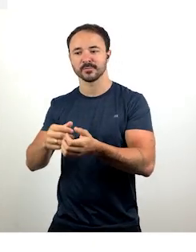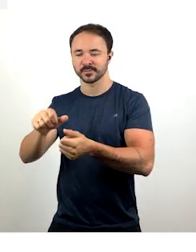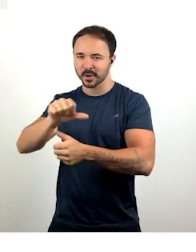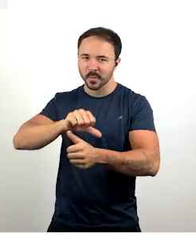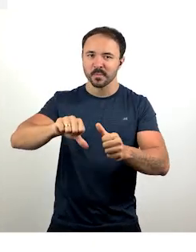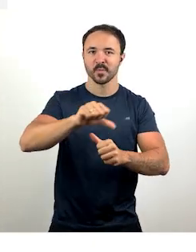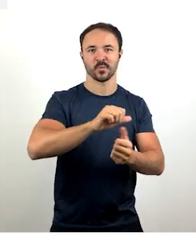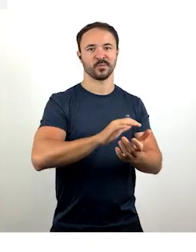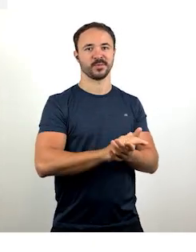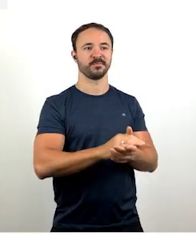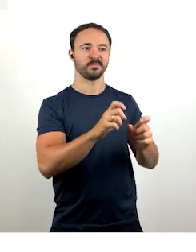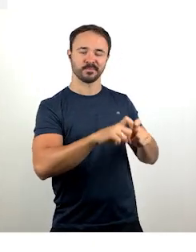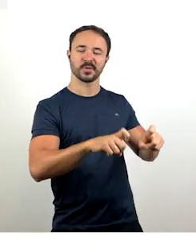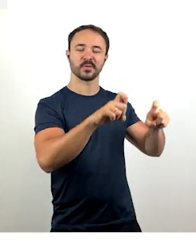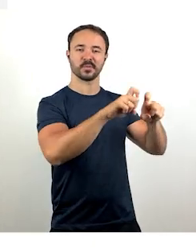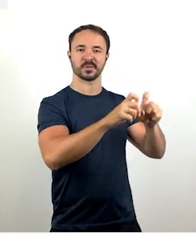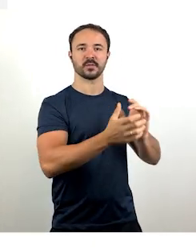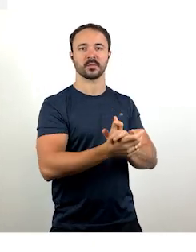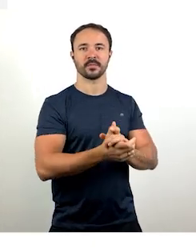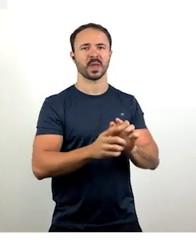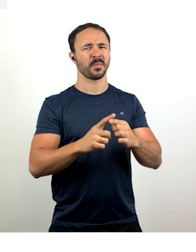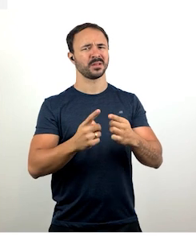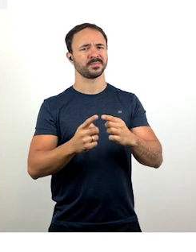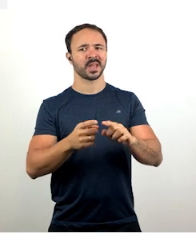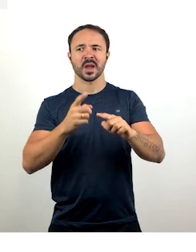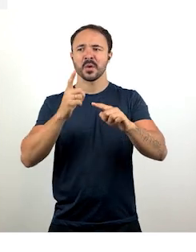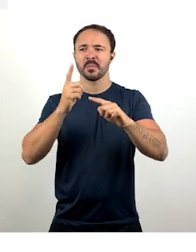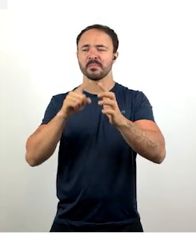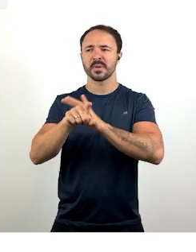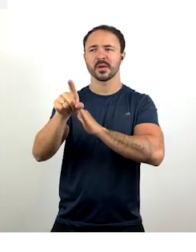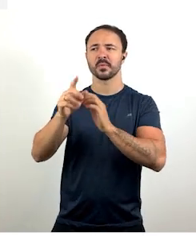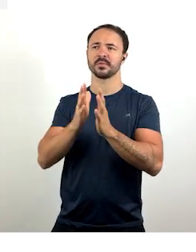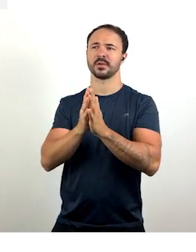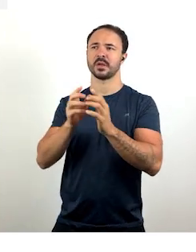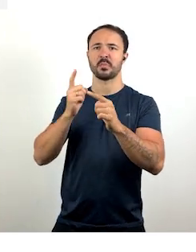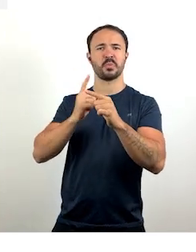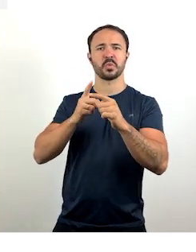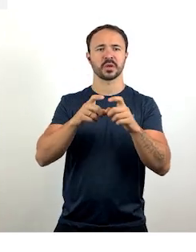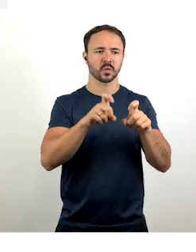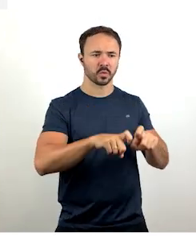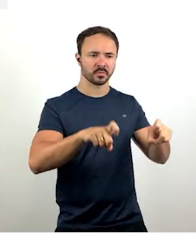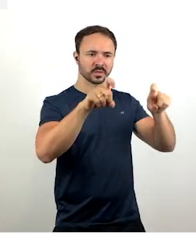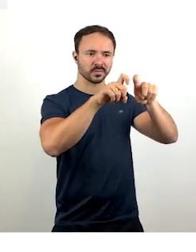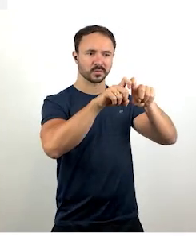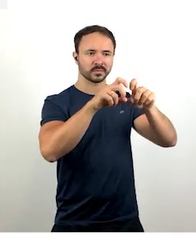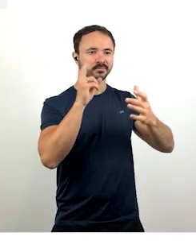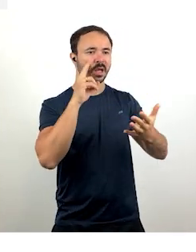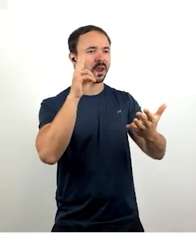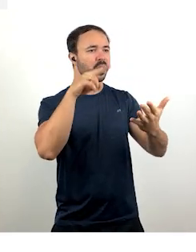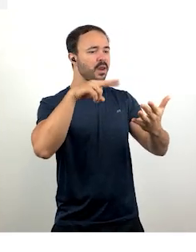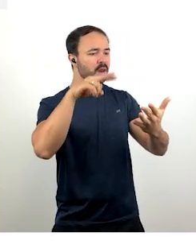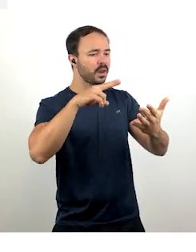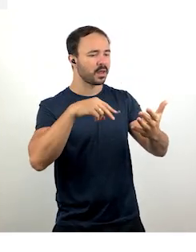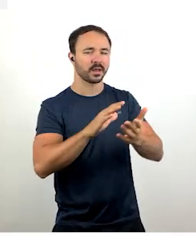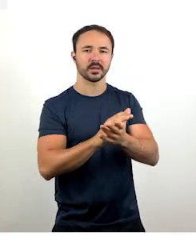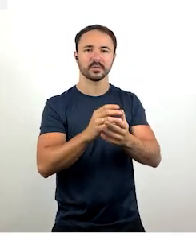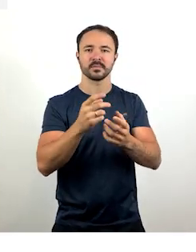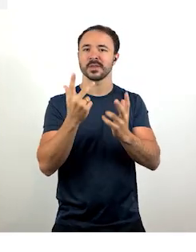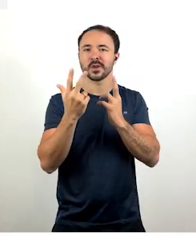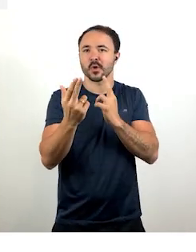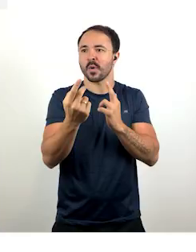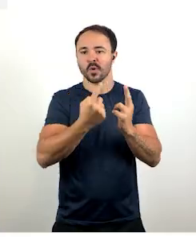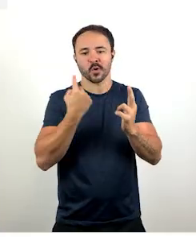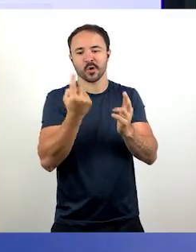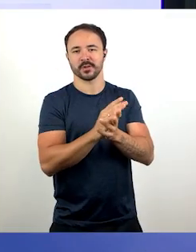vem a pergunta, por que o computador não lê que nem a gente? Por que ele não utiliza o alfabeto para que